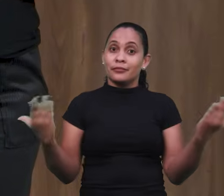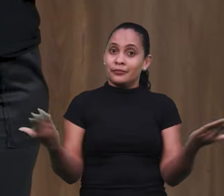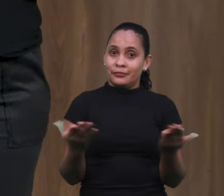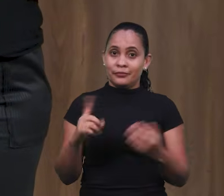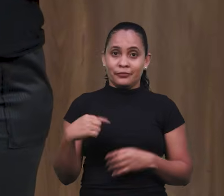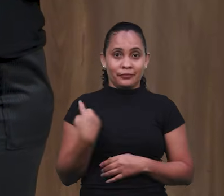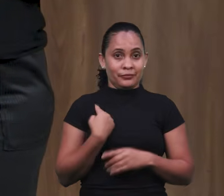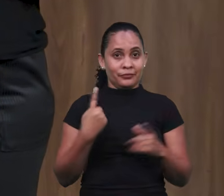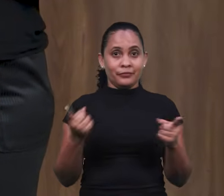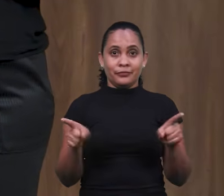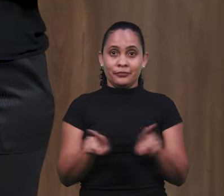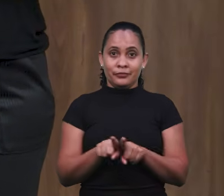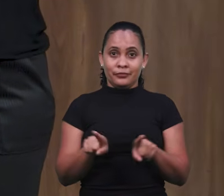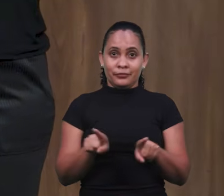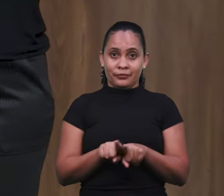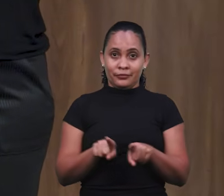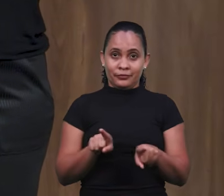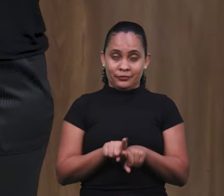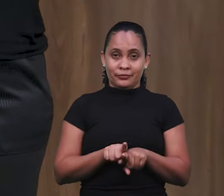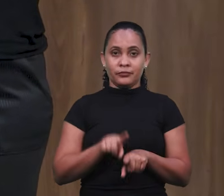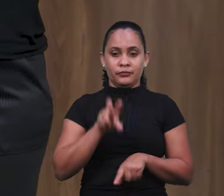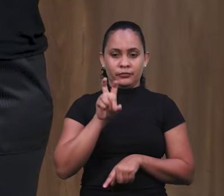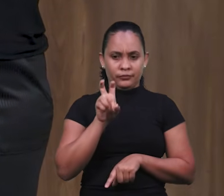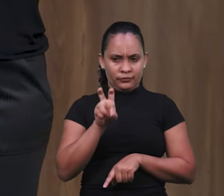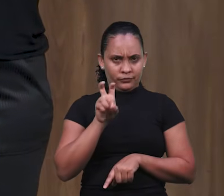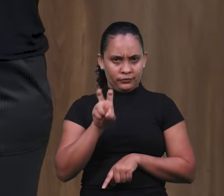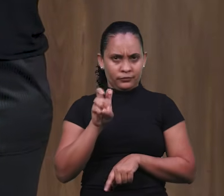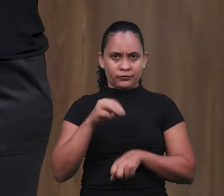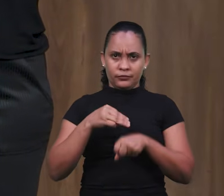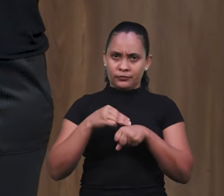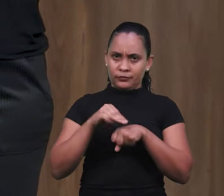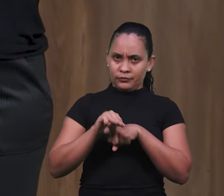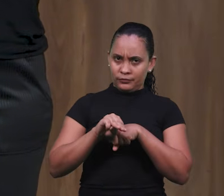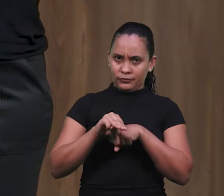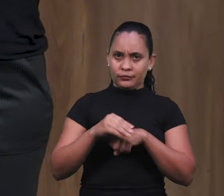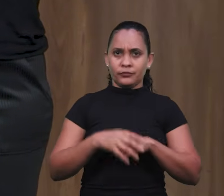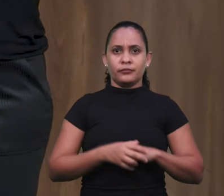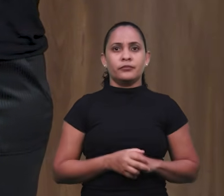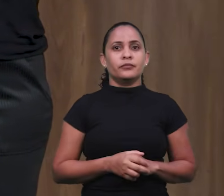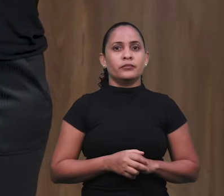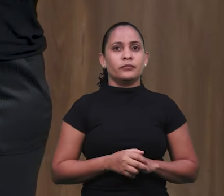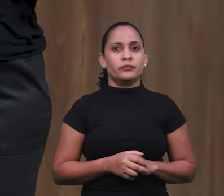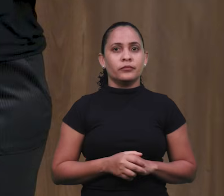E agora nós temos os 5 ministérios, o sinal de ministério.